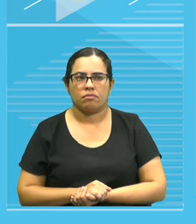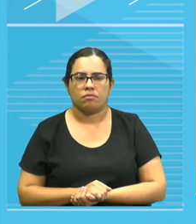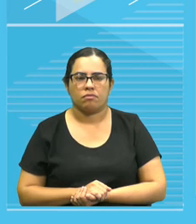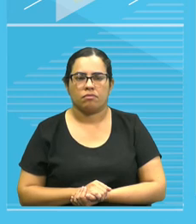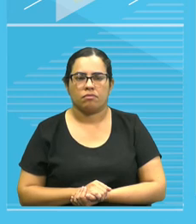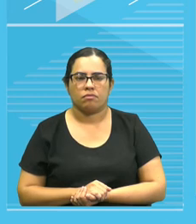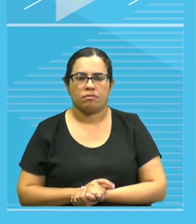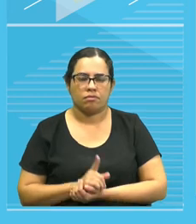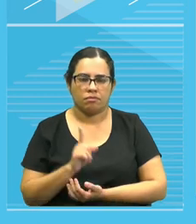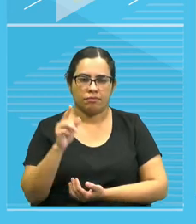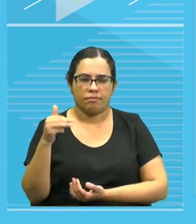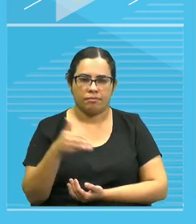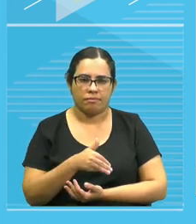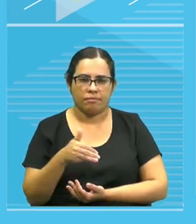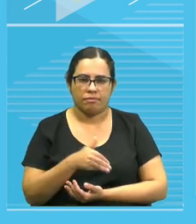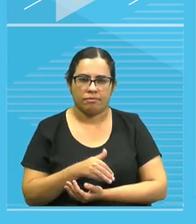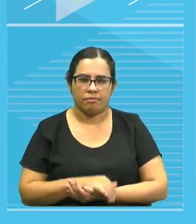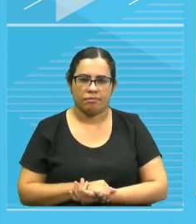bota um